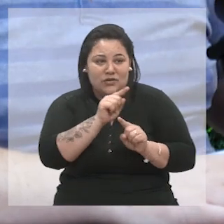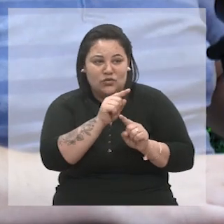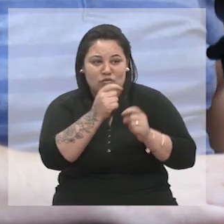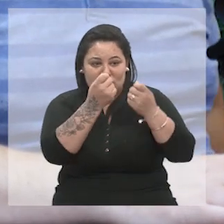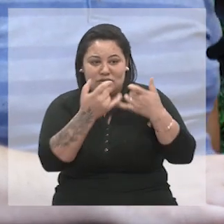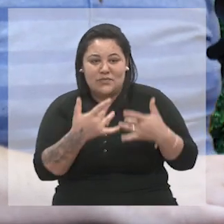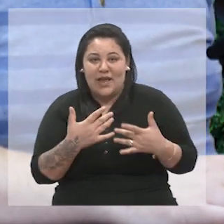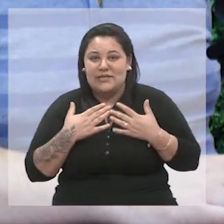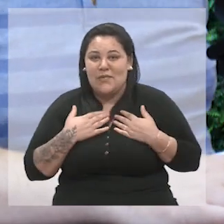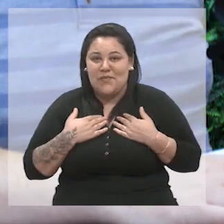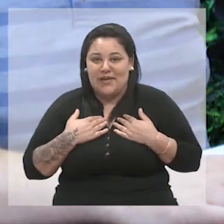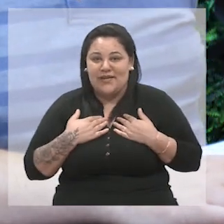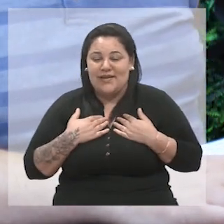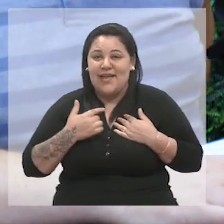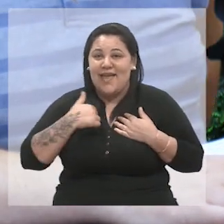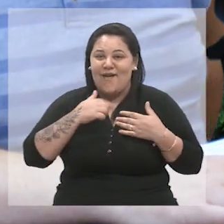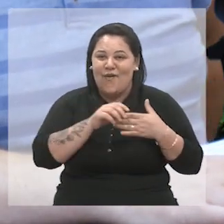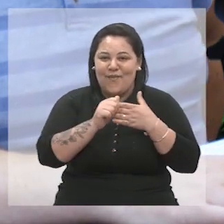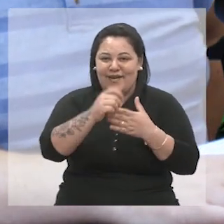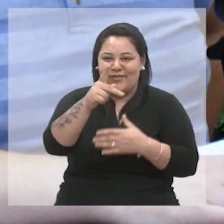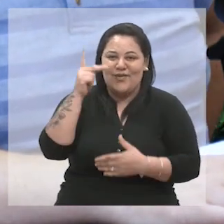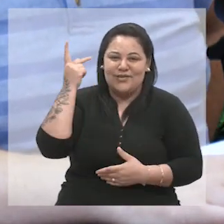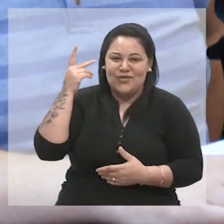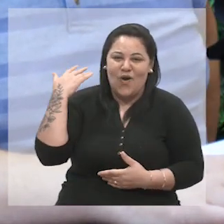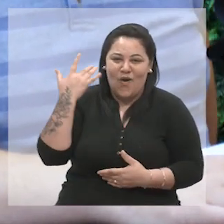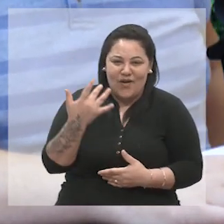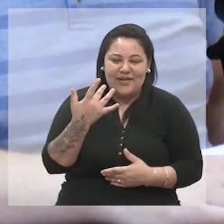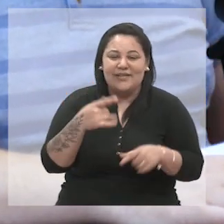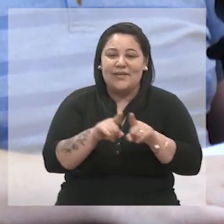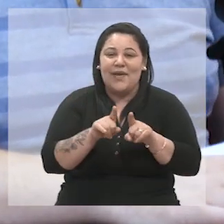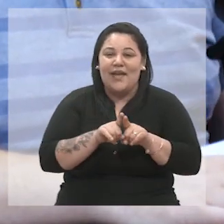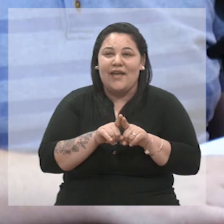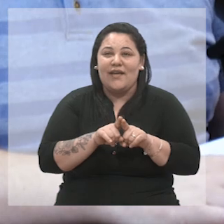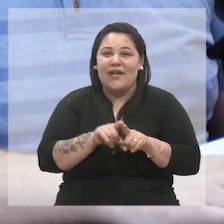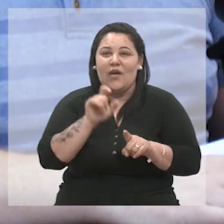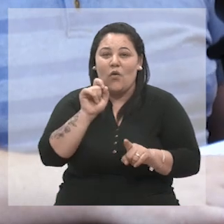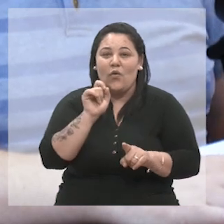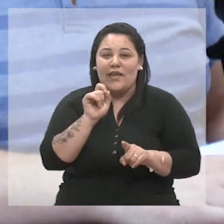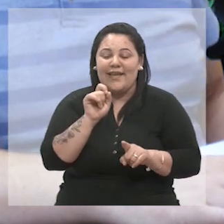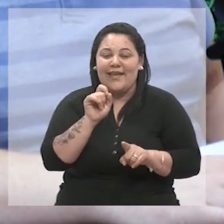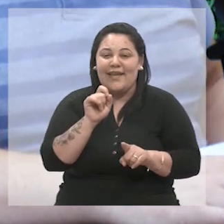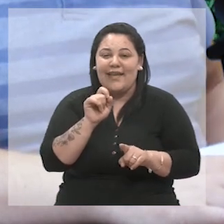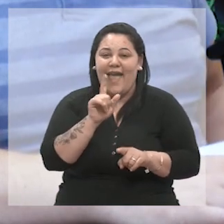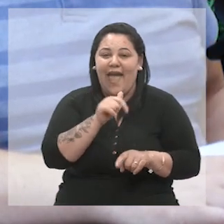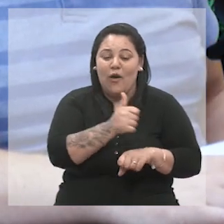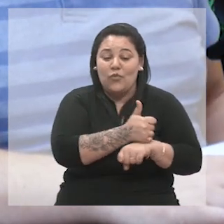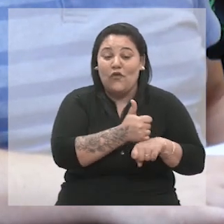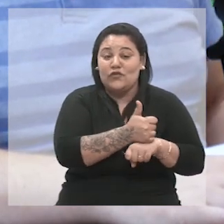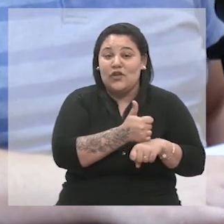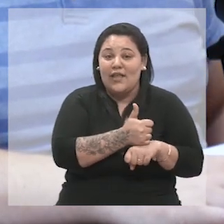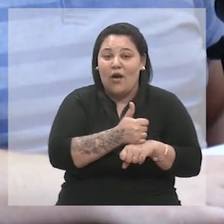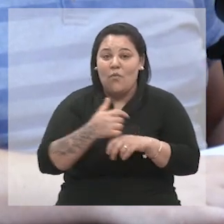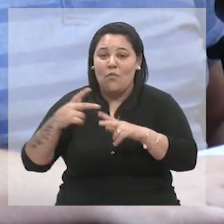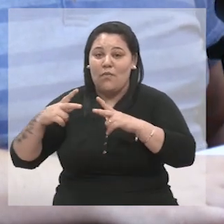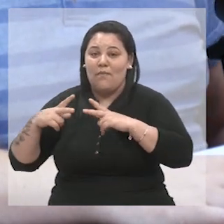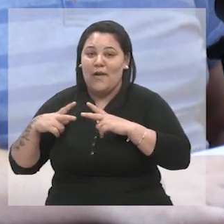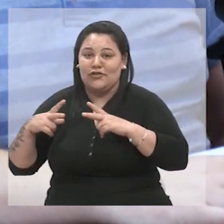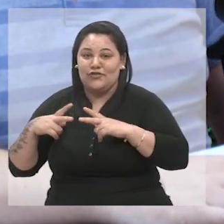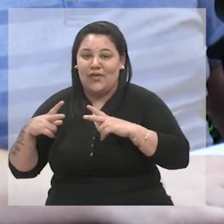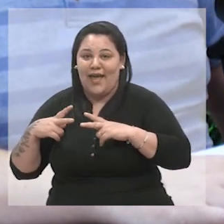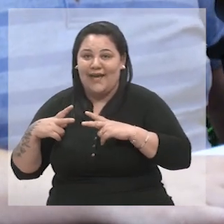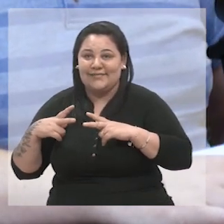Fonseca, eu gostaria que tu me explicasse um pouco, eu acompanhei um pouco da tua história também, o que é esse Fonseca fora da quadra e o